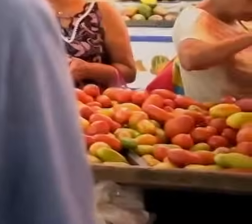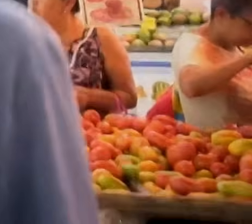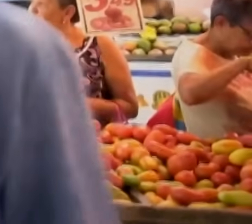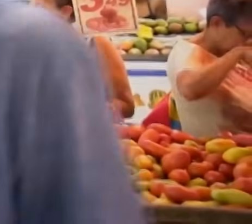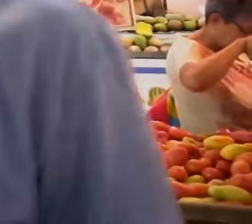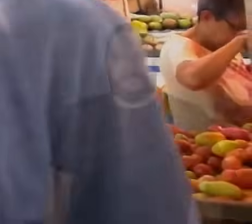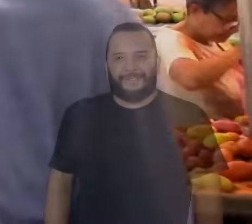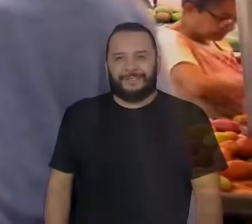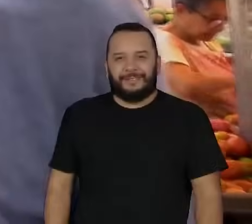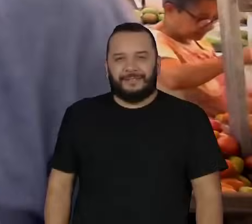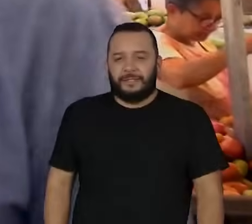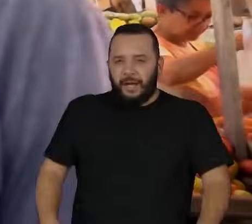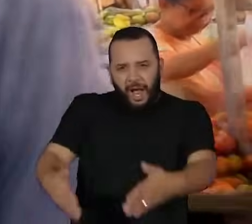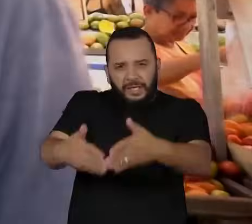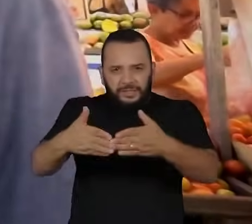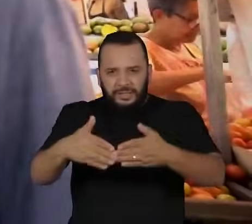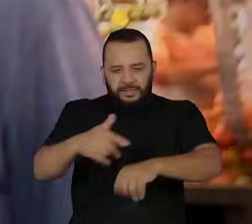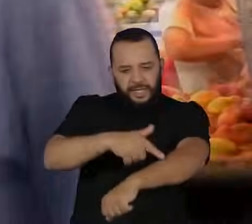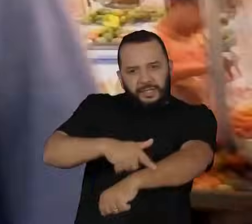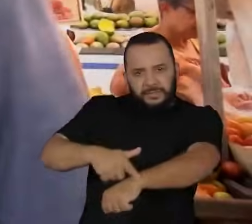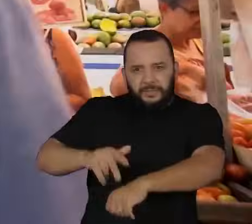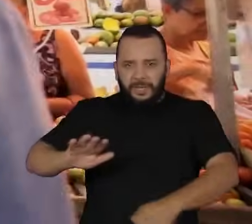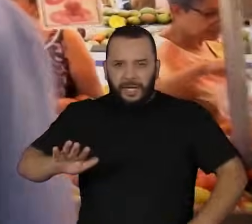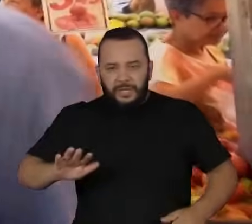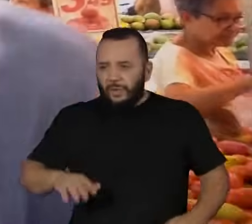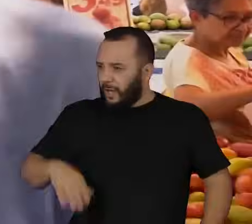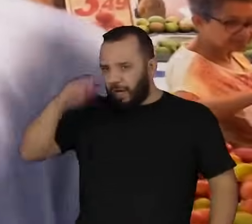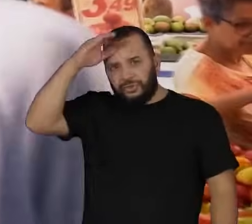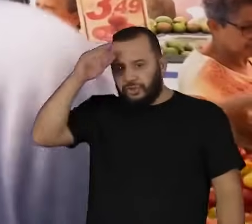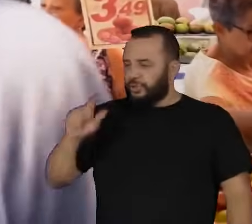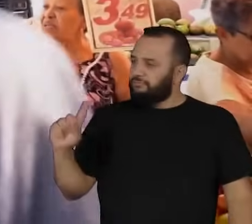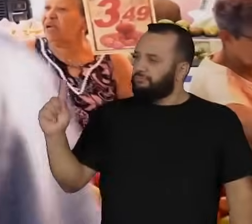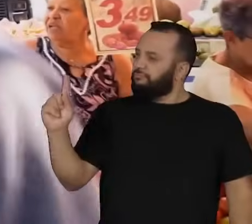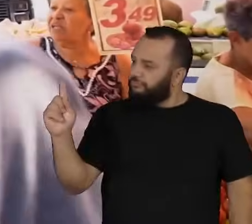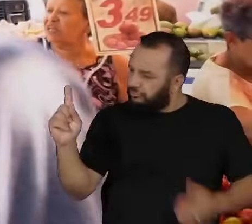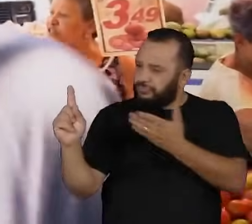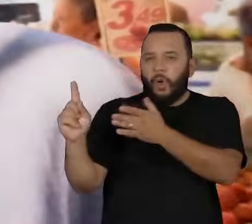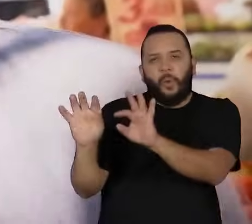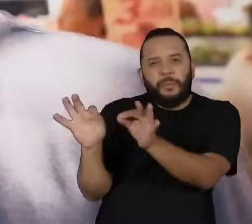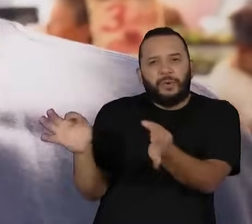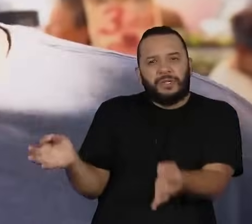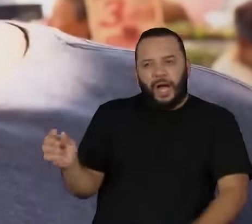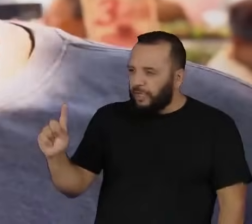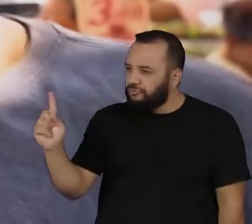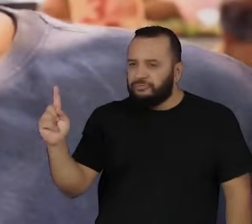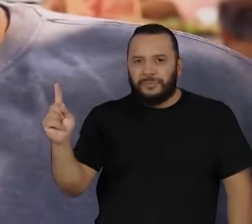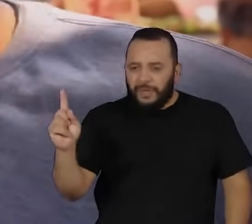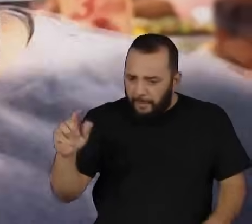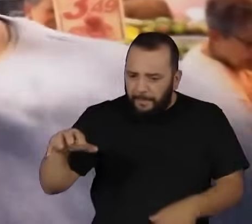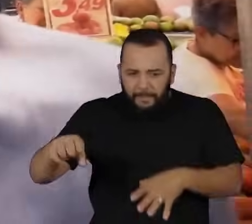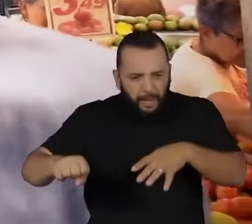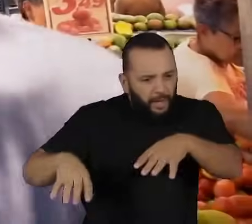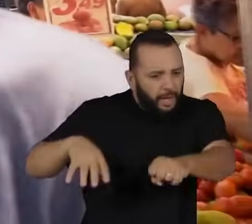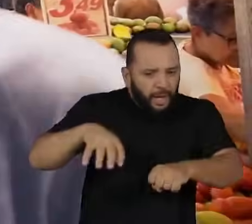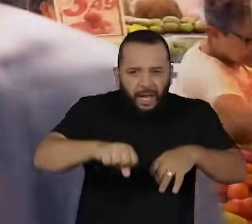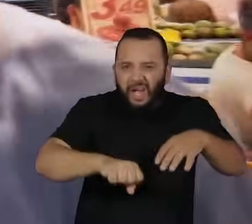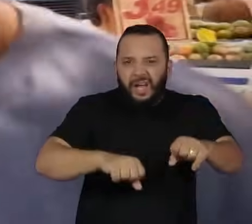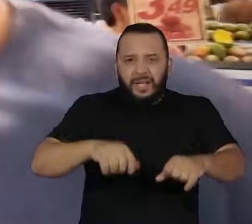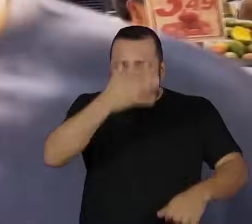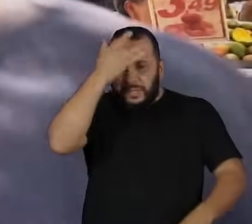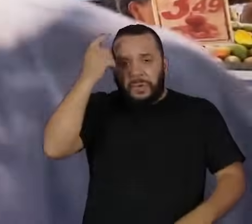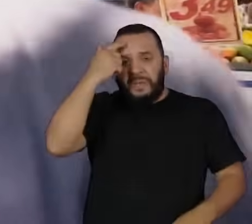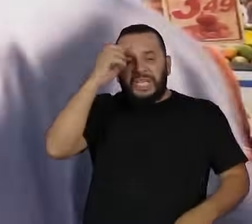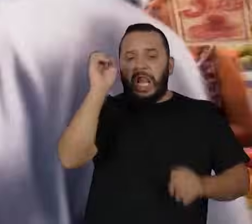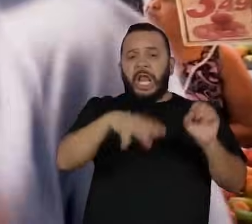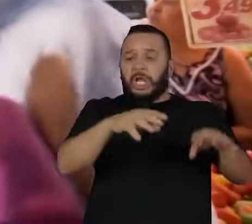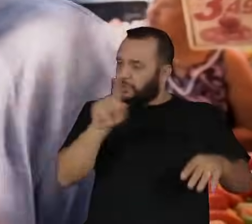Dá licença com todo respeito. A tia chega numa humildade, chega pra pegar aquelas coisas que pra sociedade tá